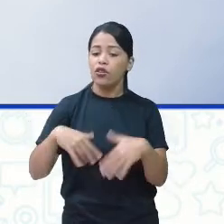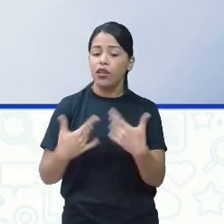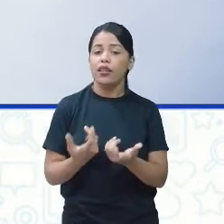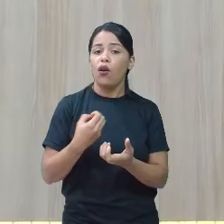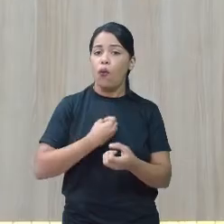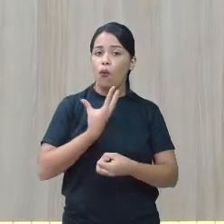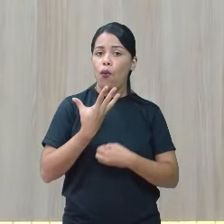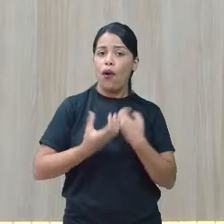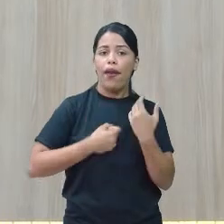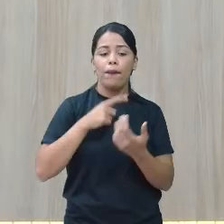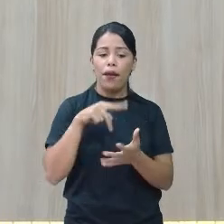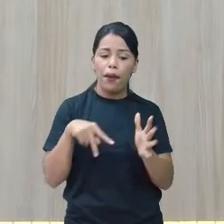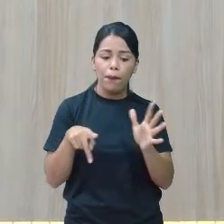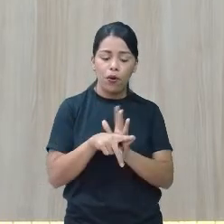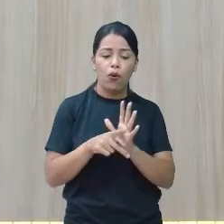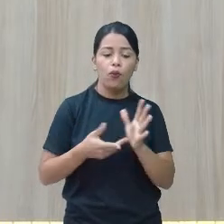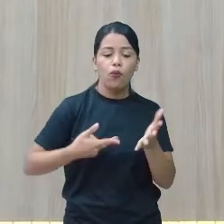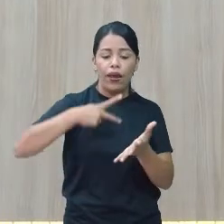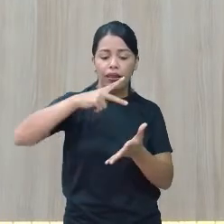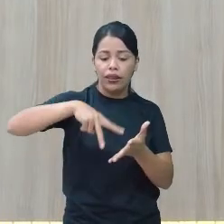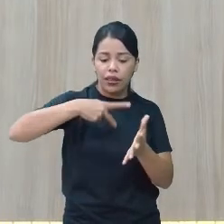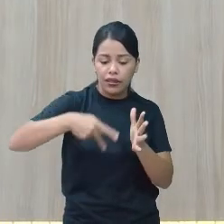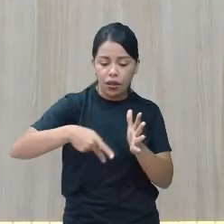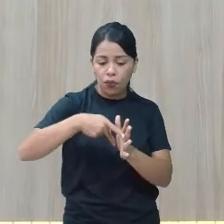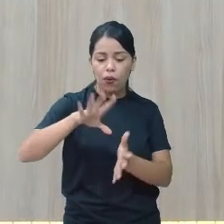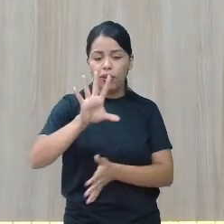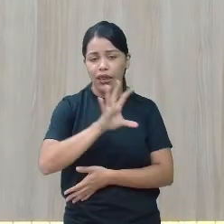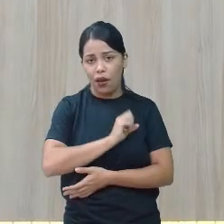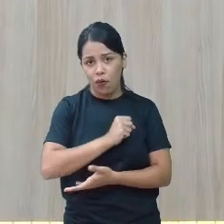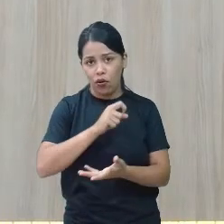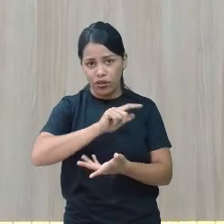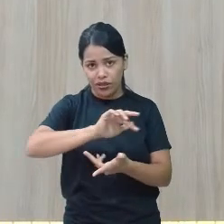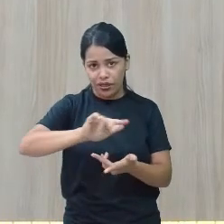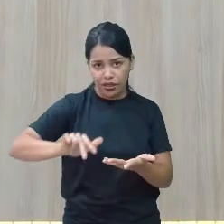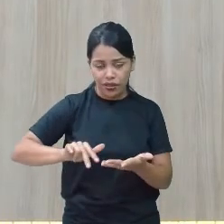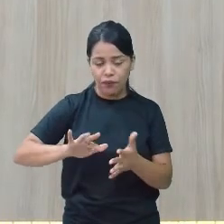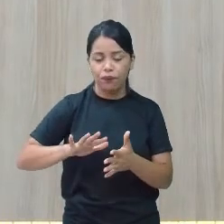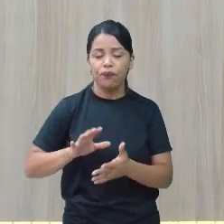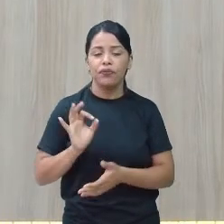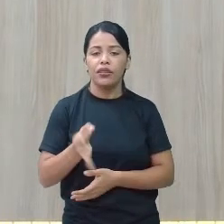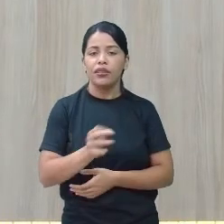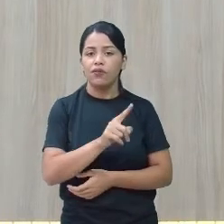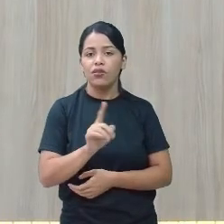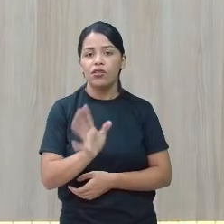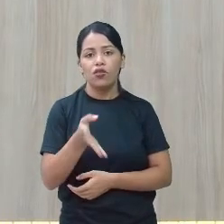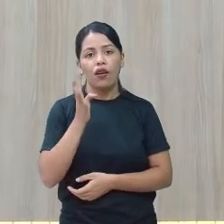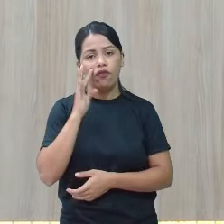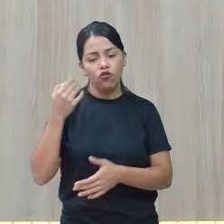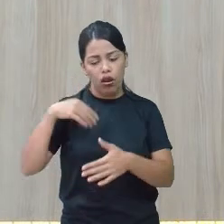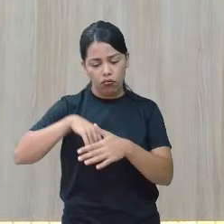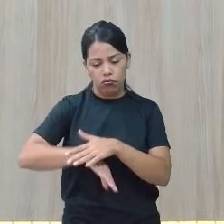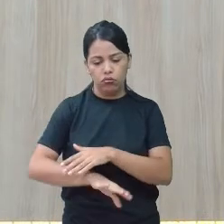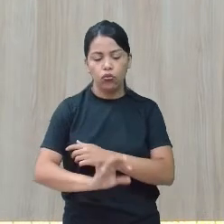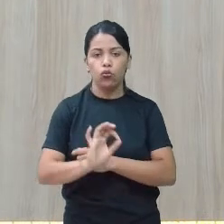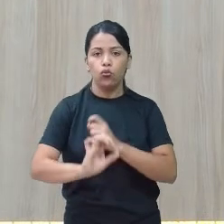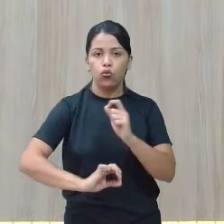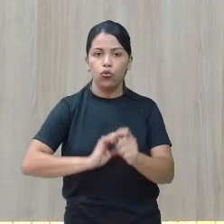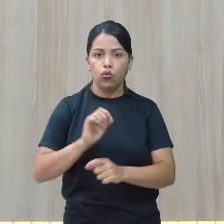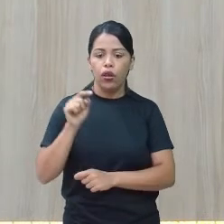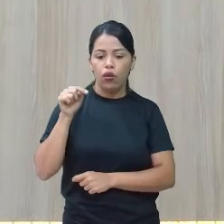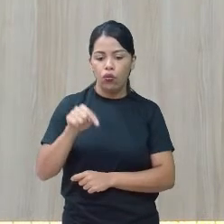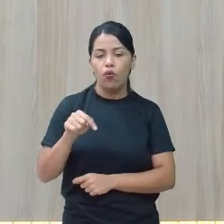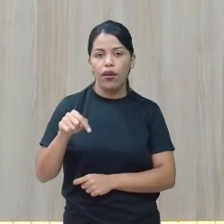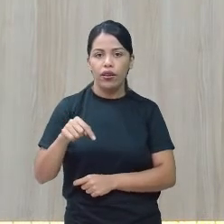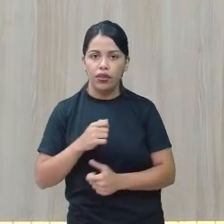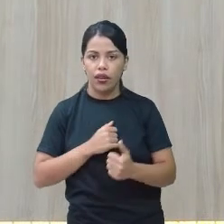de amores. Eu tenho certeza aí que vocês já viram, já estão habituados aí com essa dança nordestina.